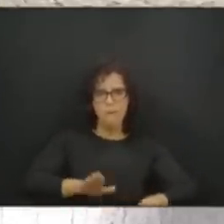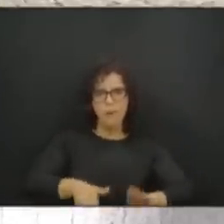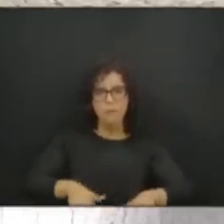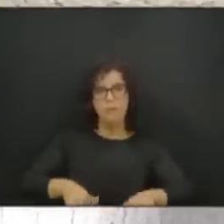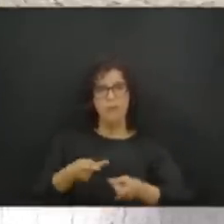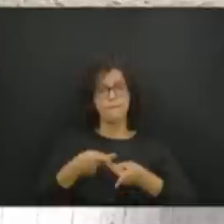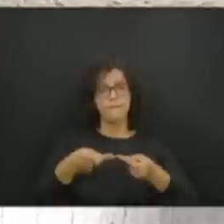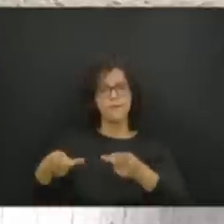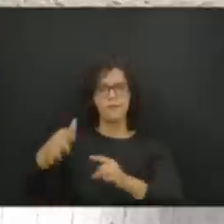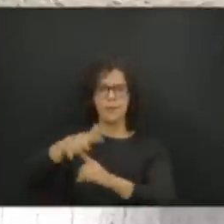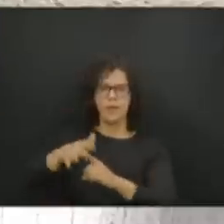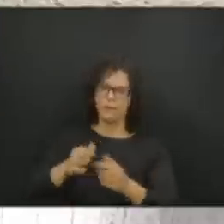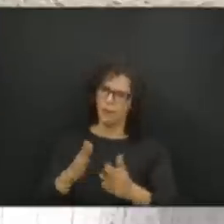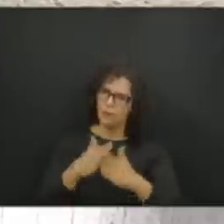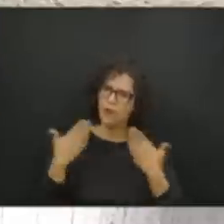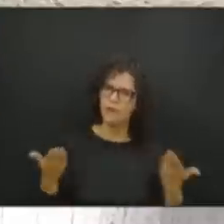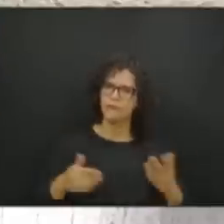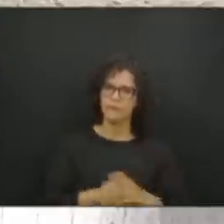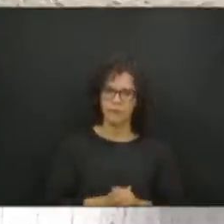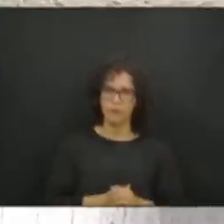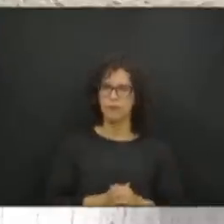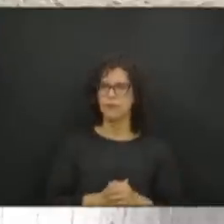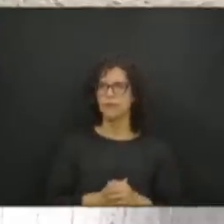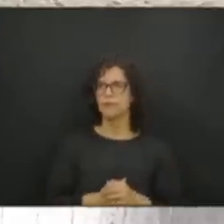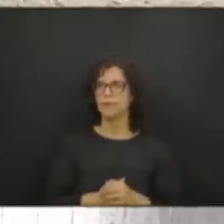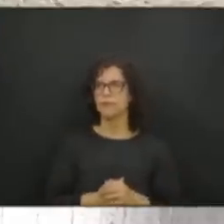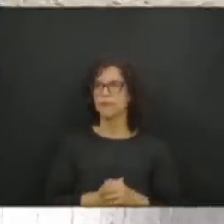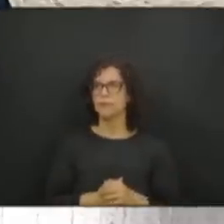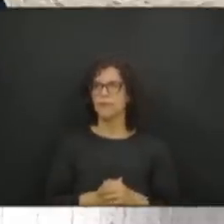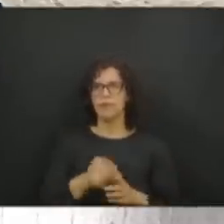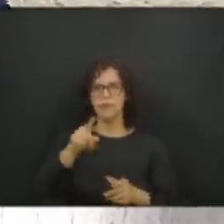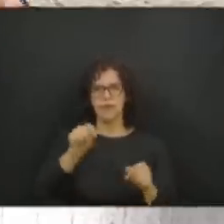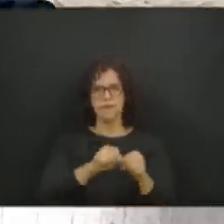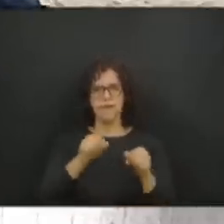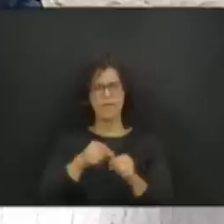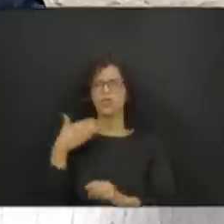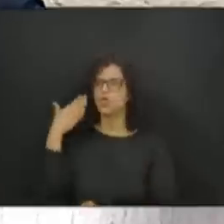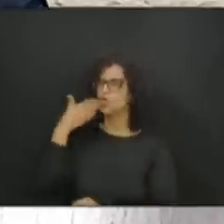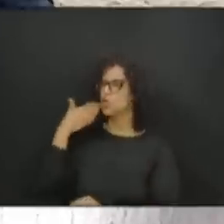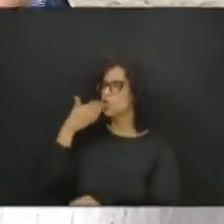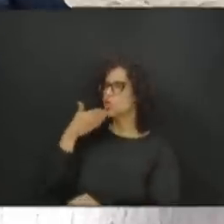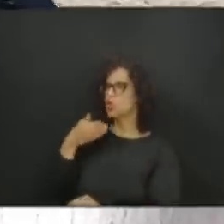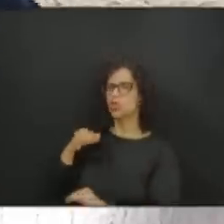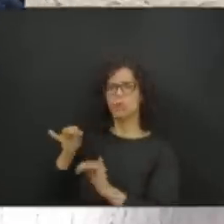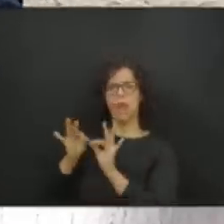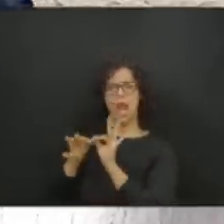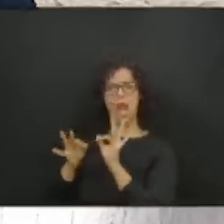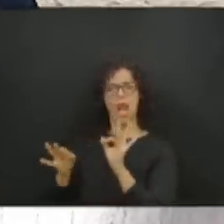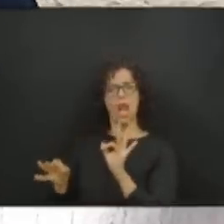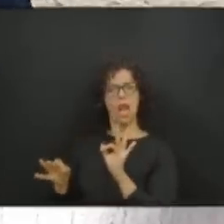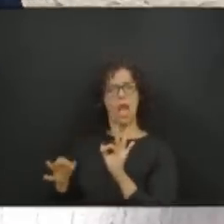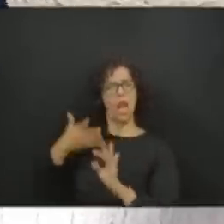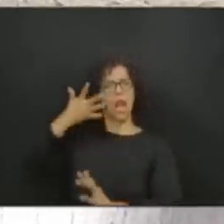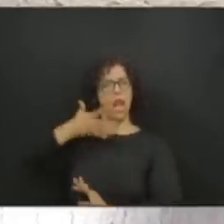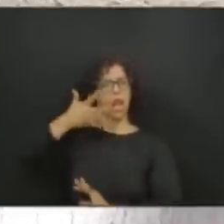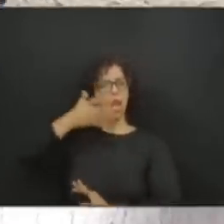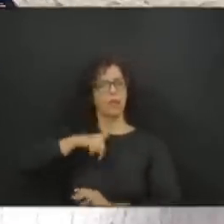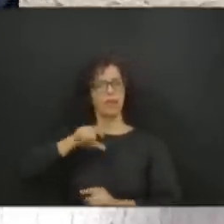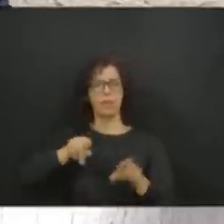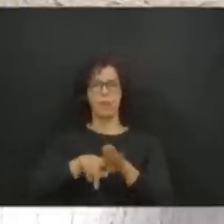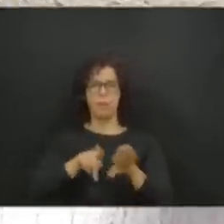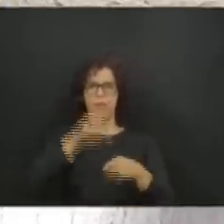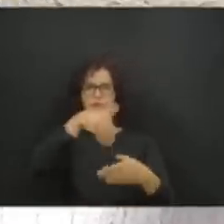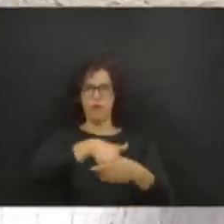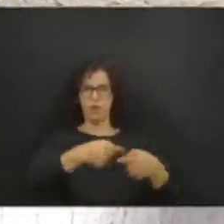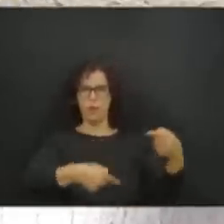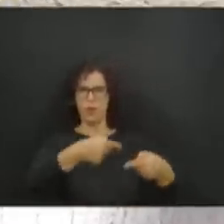Paraná Gente pelo amor de Deus Oi e aí fazem discurso aqui querem trazer retóricas trazer para